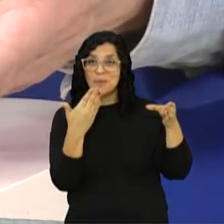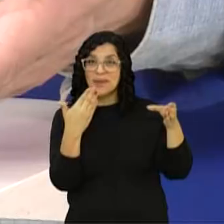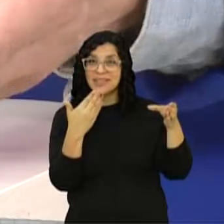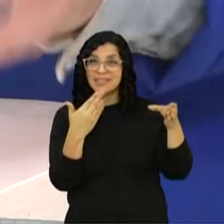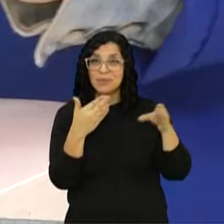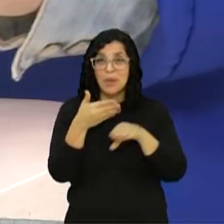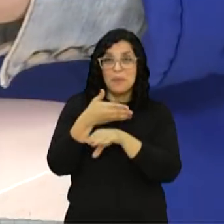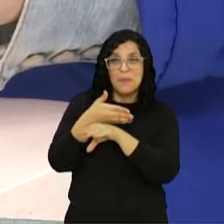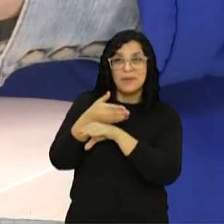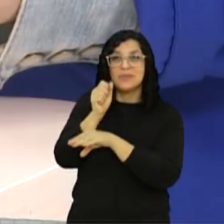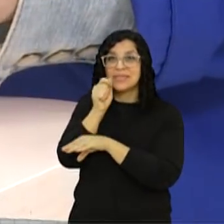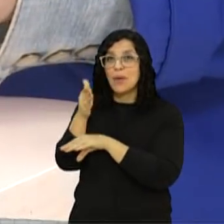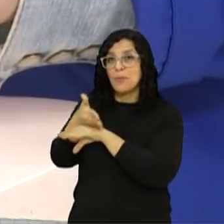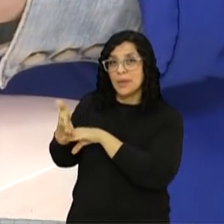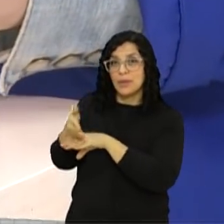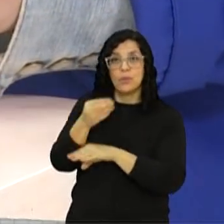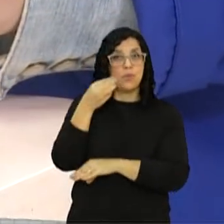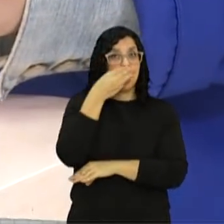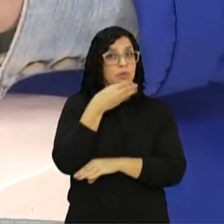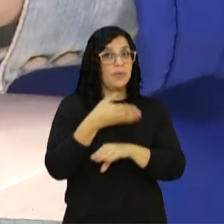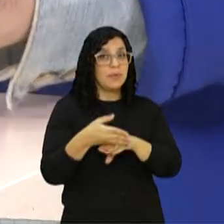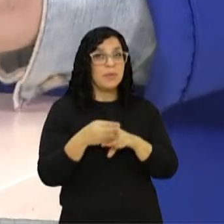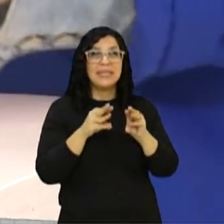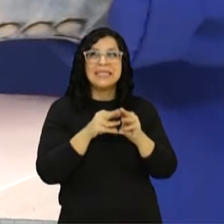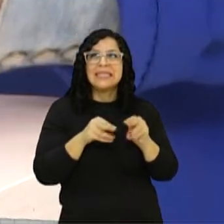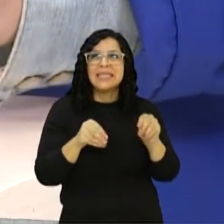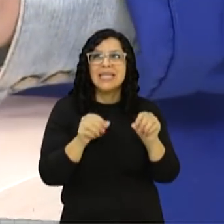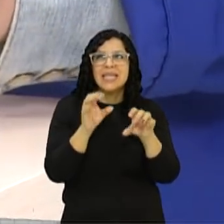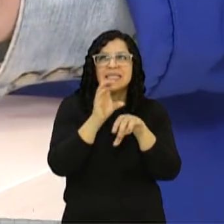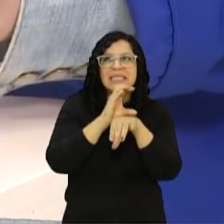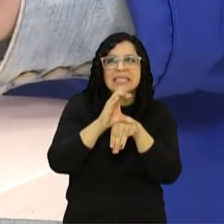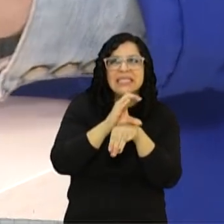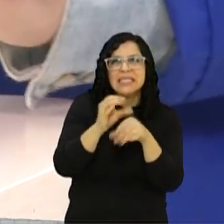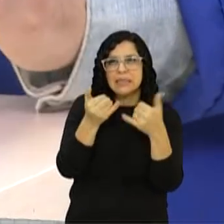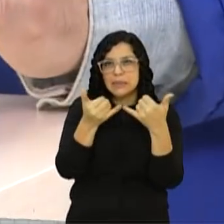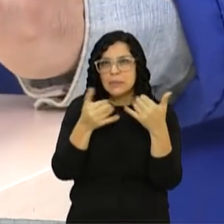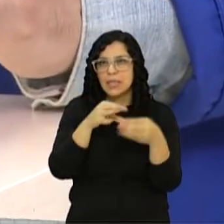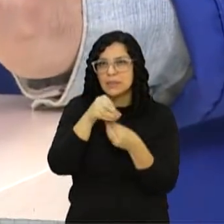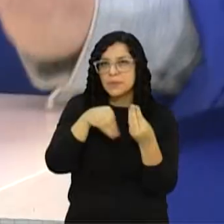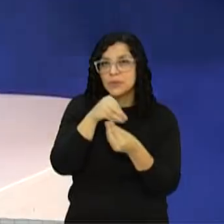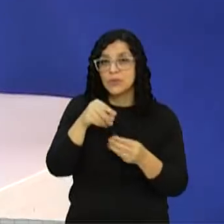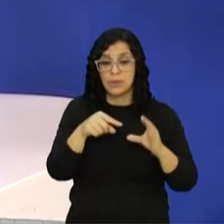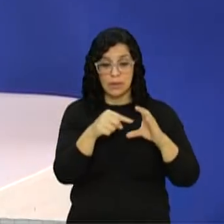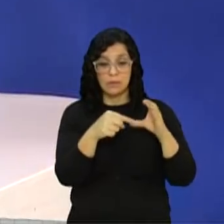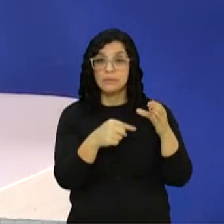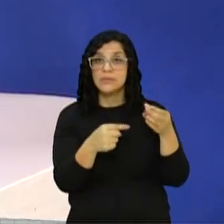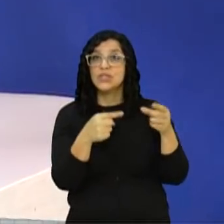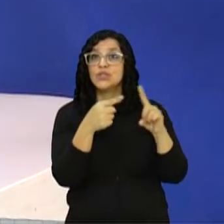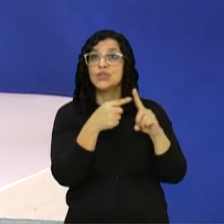que são brancos. Então, a princípio, aqui eu tenho uma mistura. Que tipo?